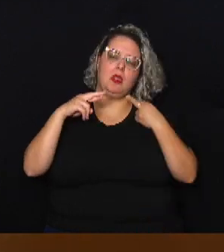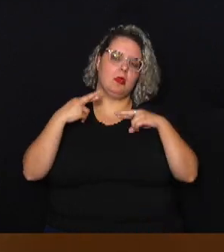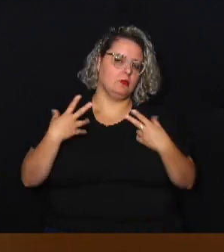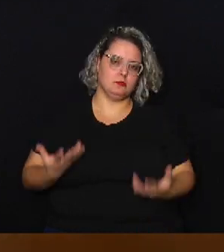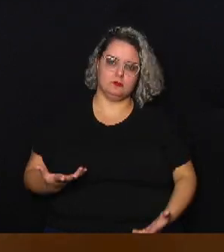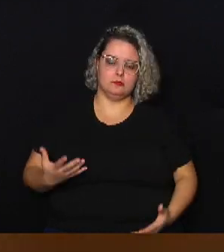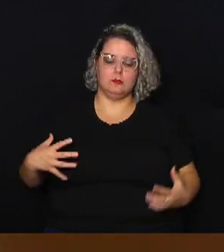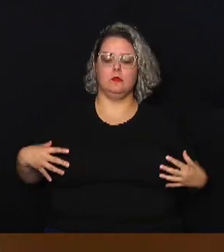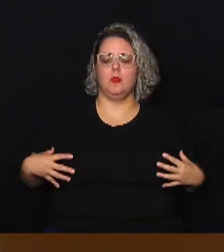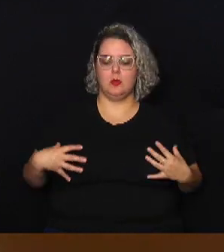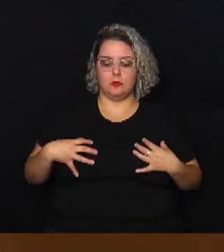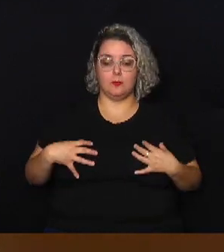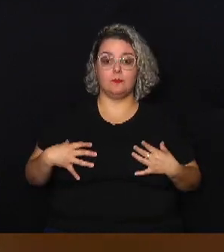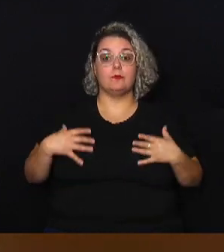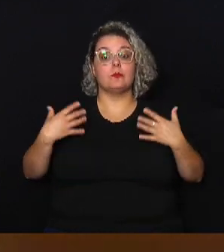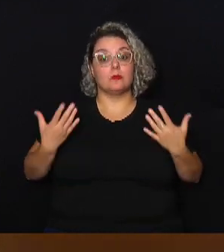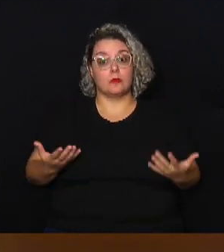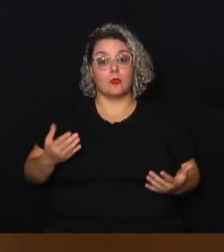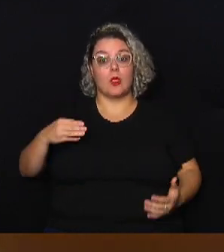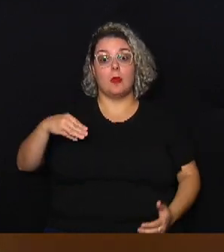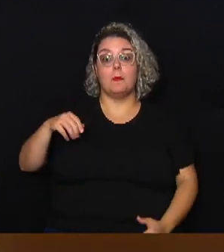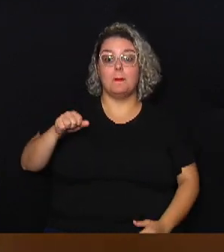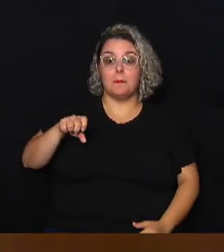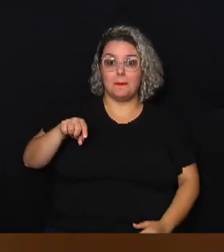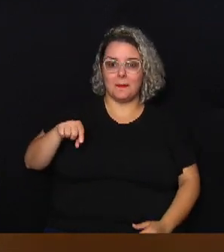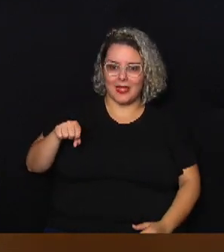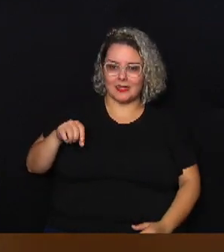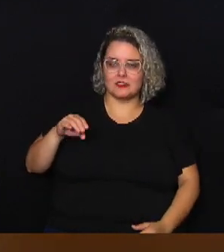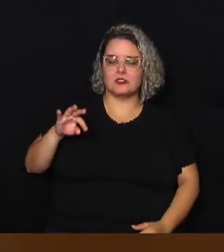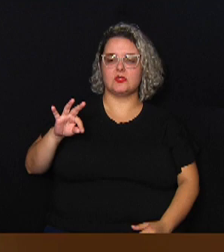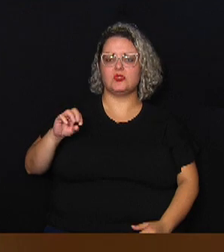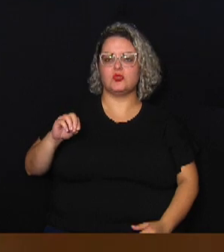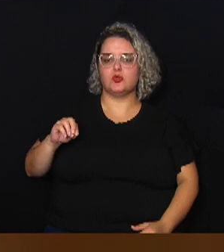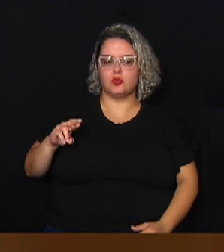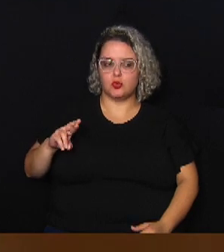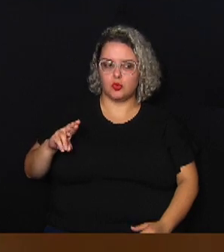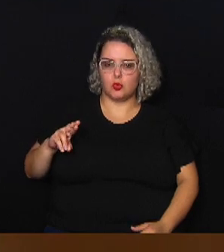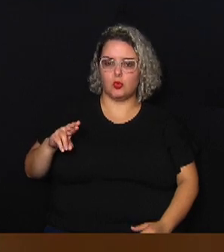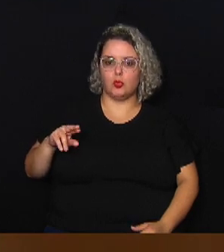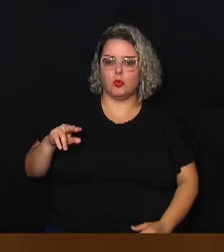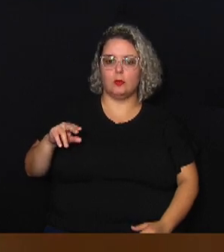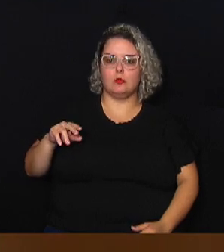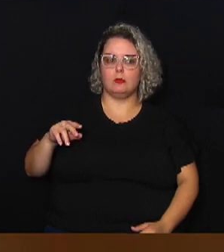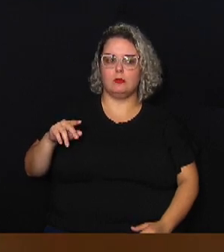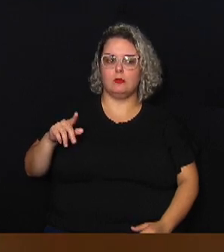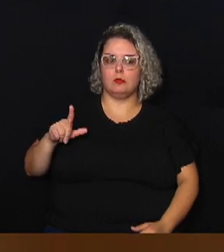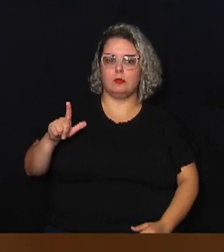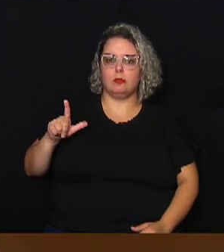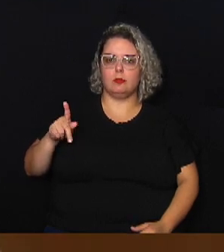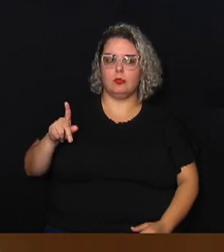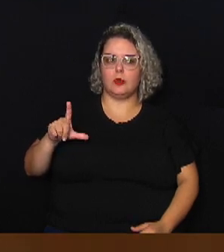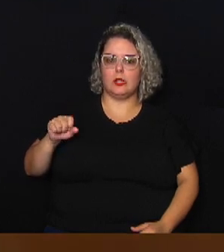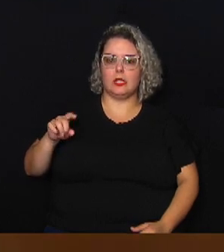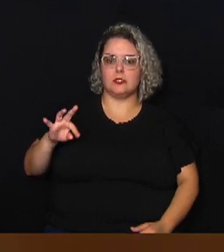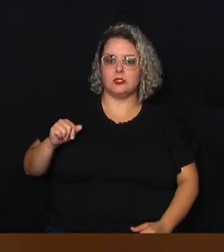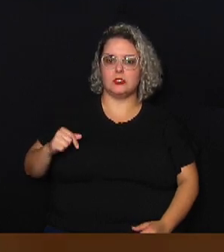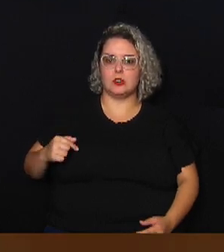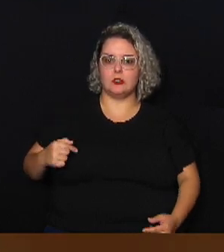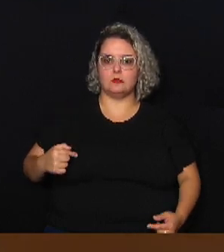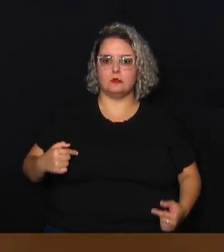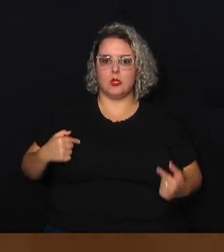mama. Já na mamomastopexia, que muitas vezes a cicatriz ela é em T,